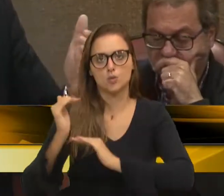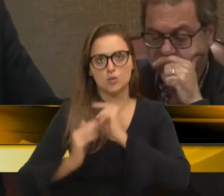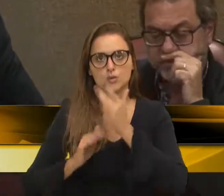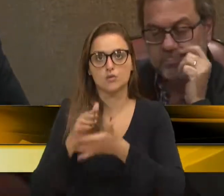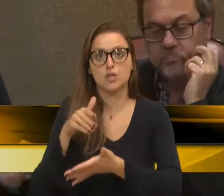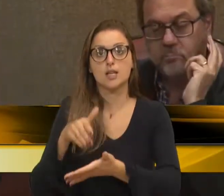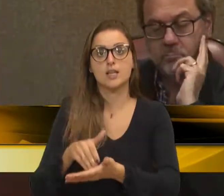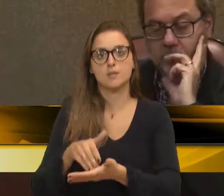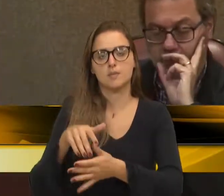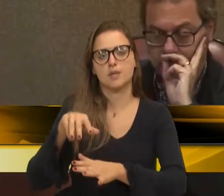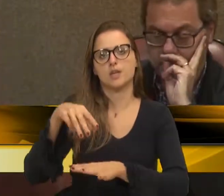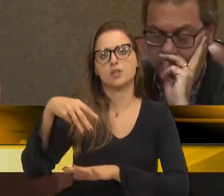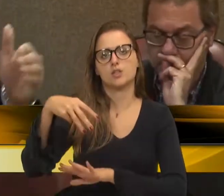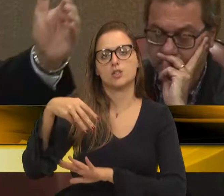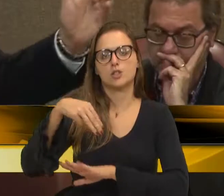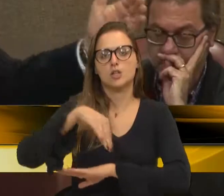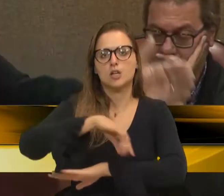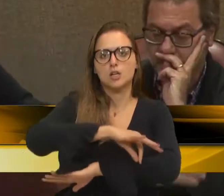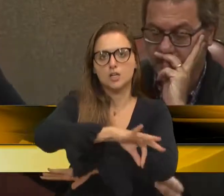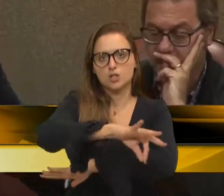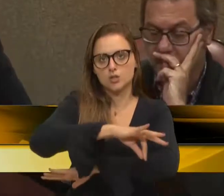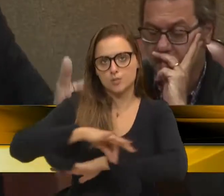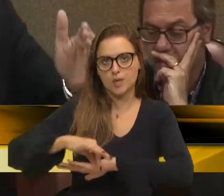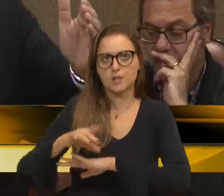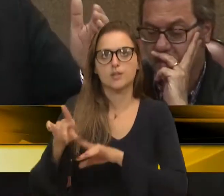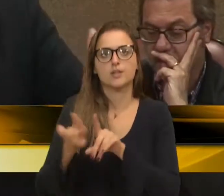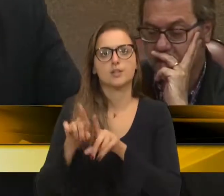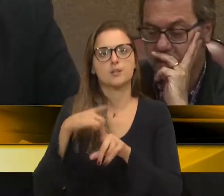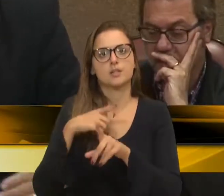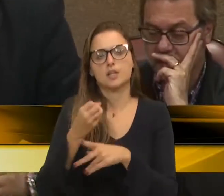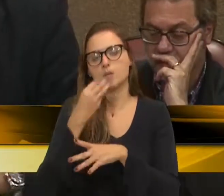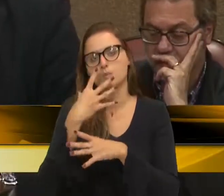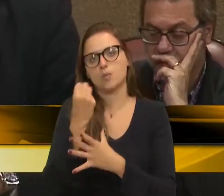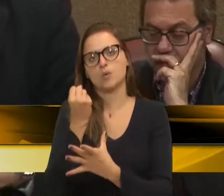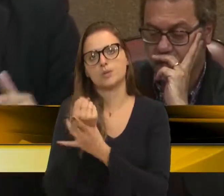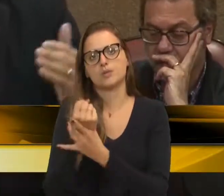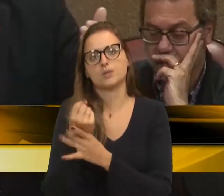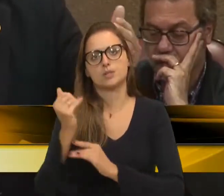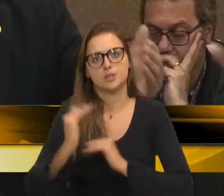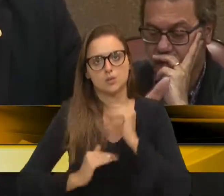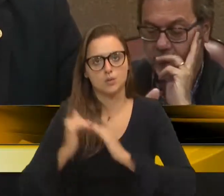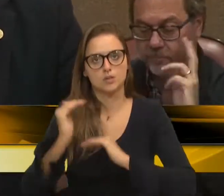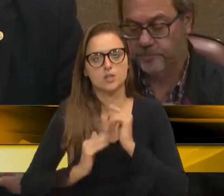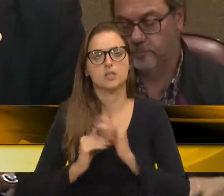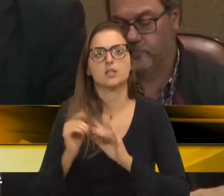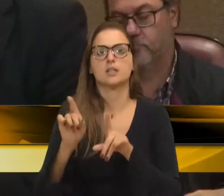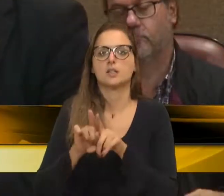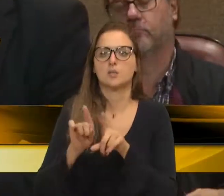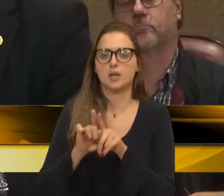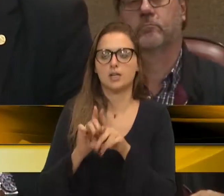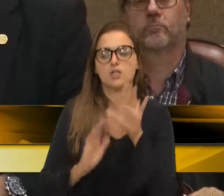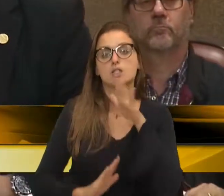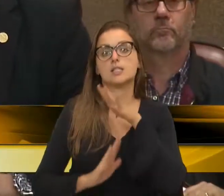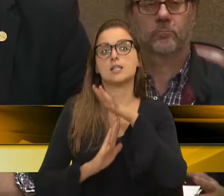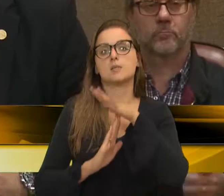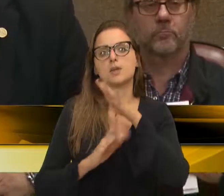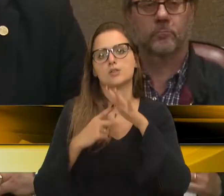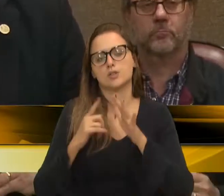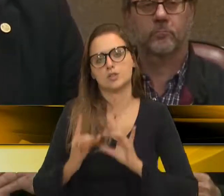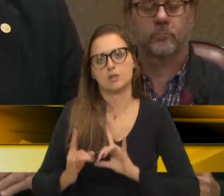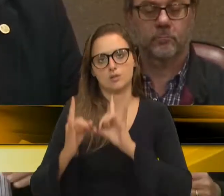portanto, correspondem, né, aos itens de segurança, da boa construção, enfim, da salubridade que deve ter também as